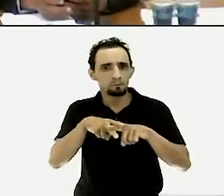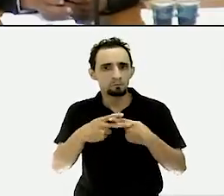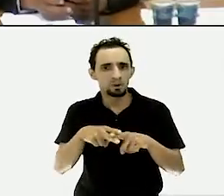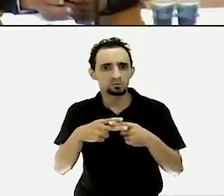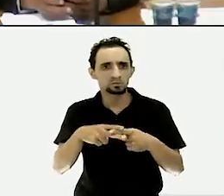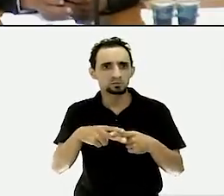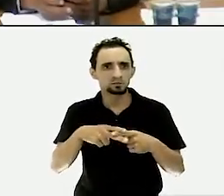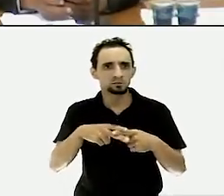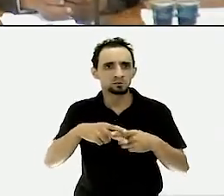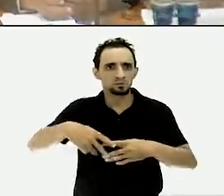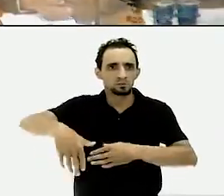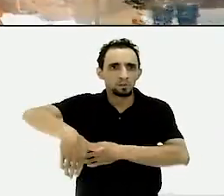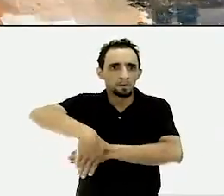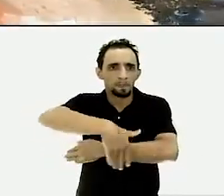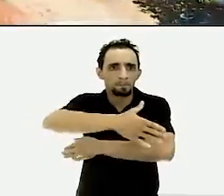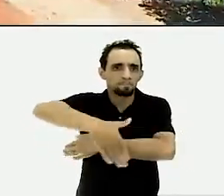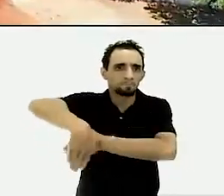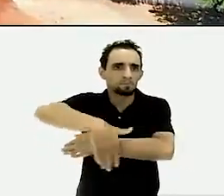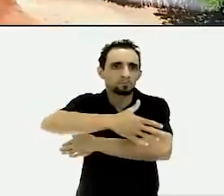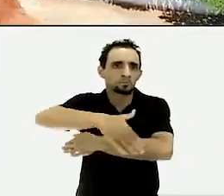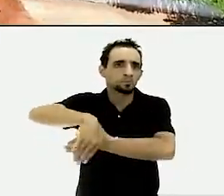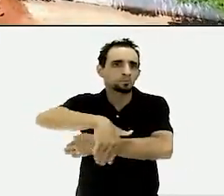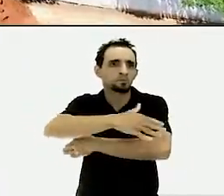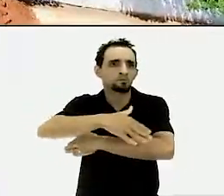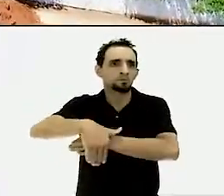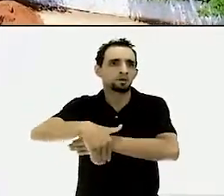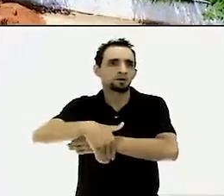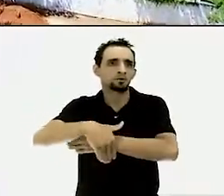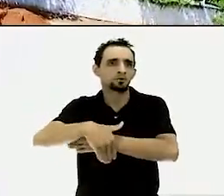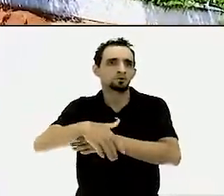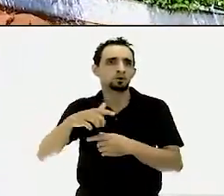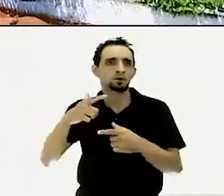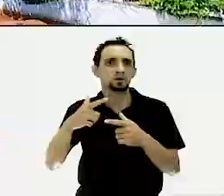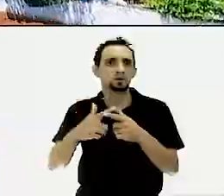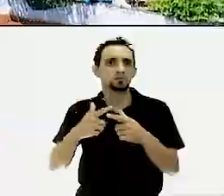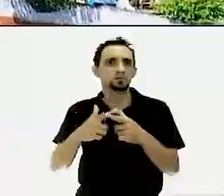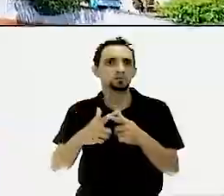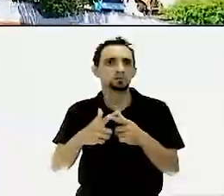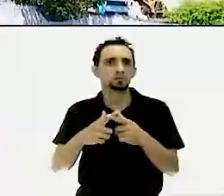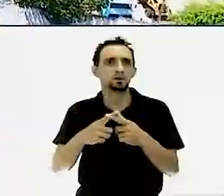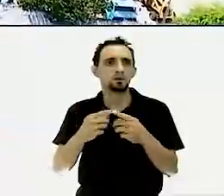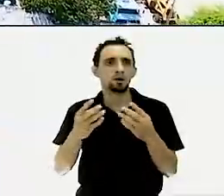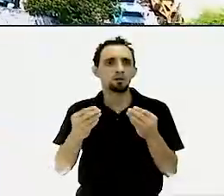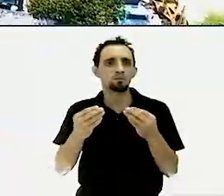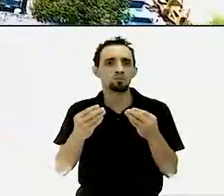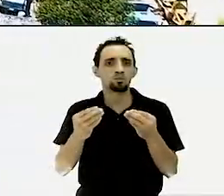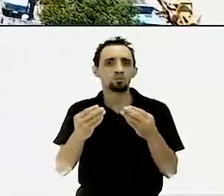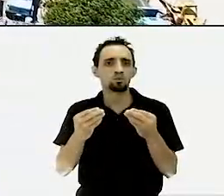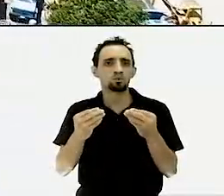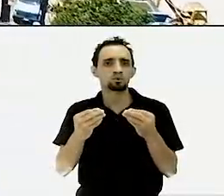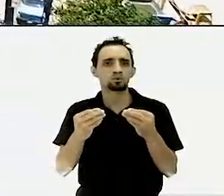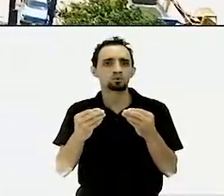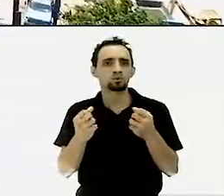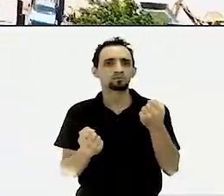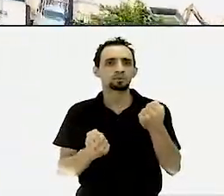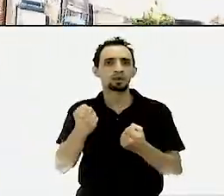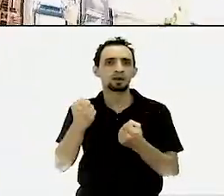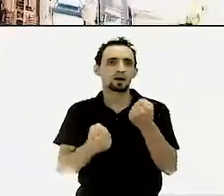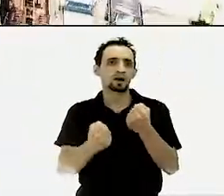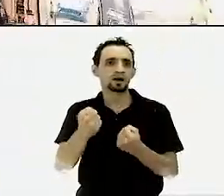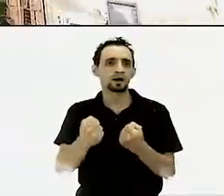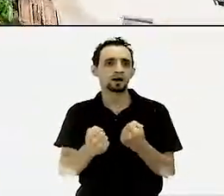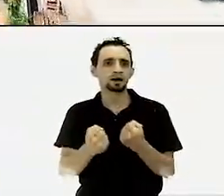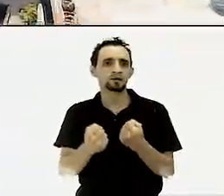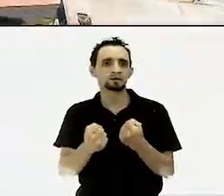a operação tapa-buraco para a segurança dos pedestres e motoristas. Sala das sessões, 2 de setembro de 2021, Helder